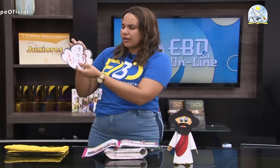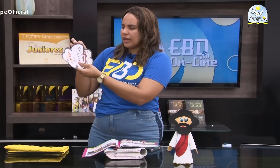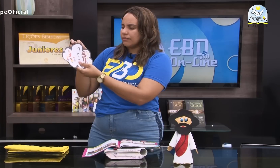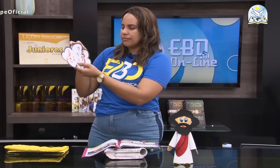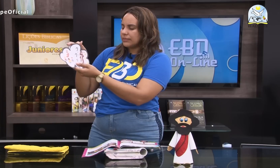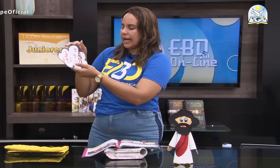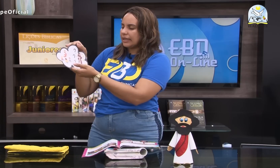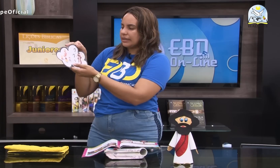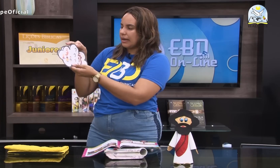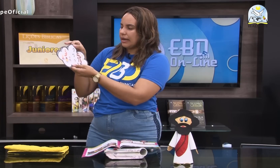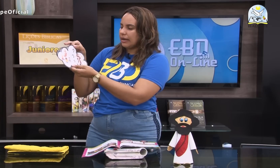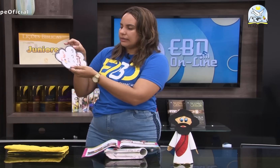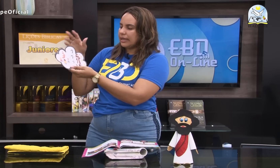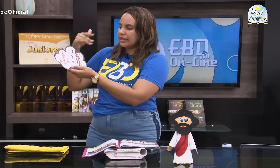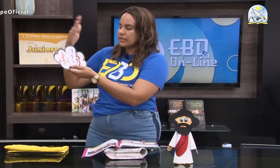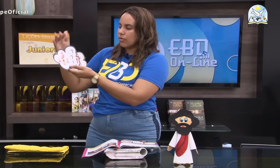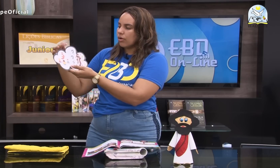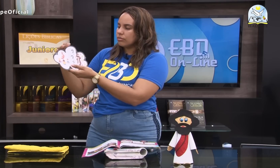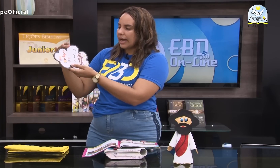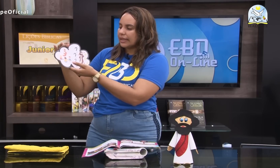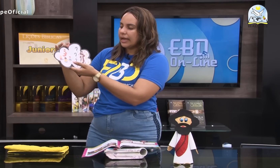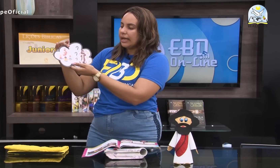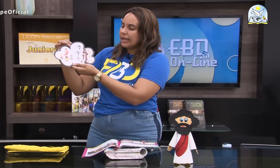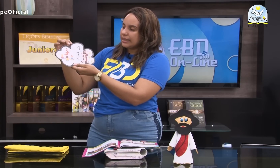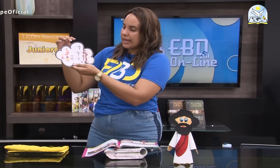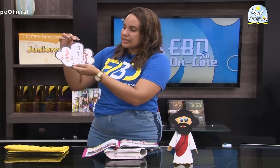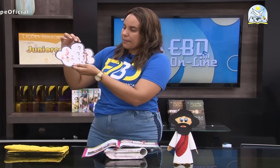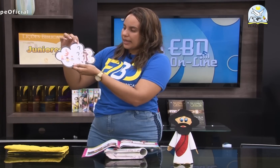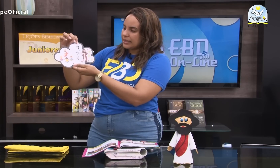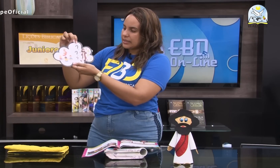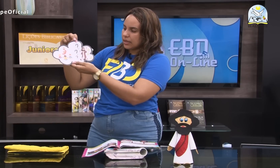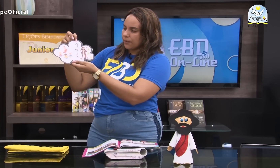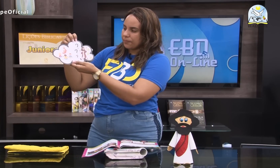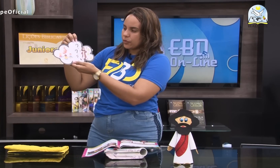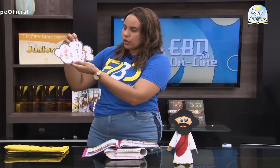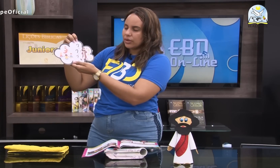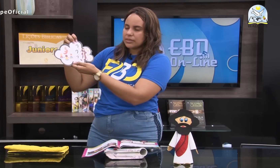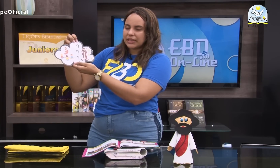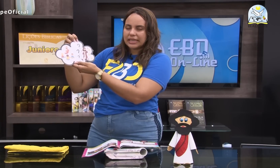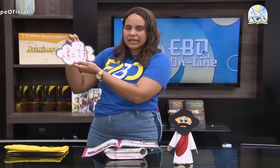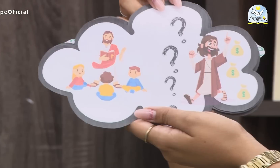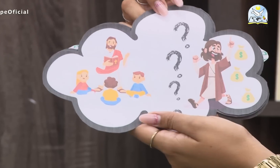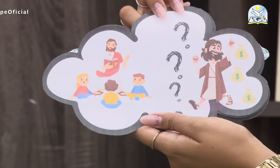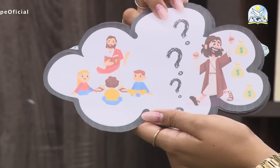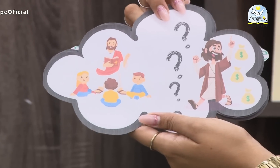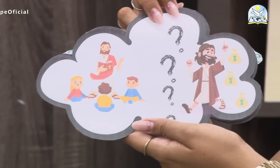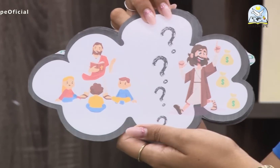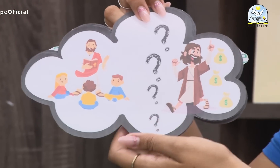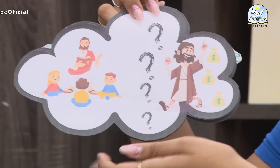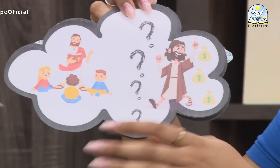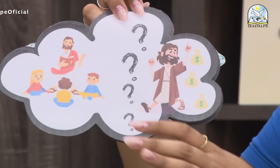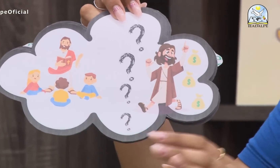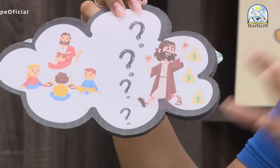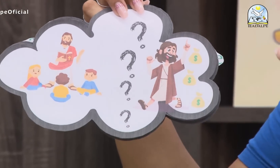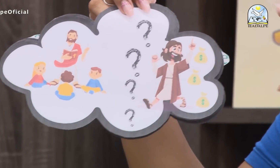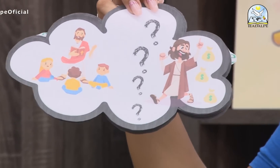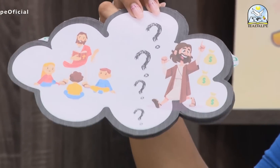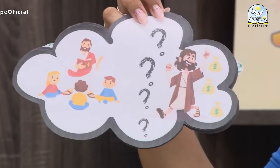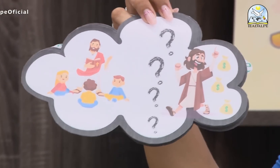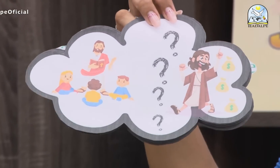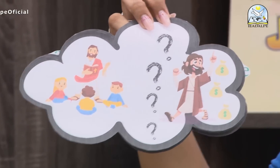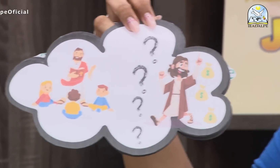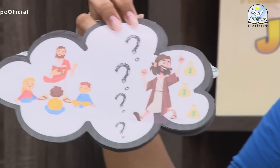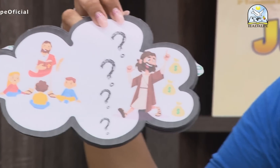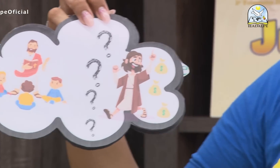Todinha, a maioria da lição contada nessa parte assim, ó. Todo esse material vai estar lá no link, tá? No